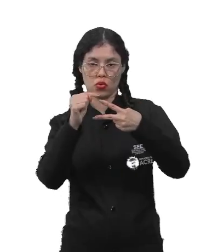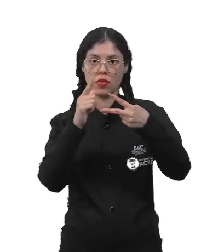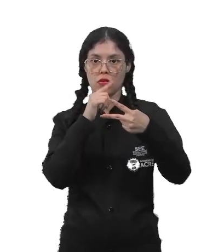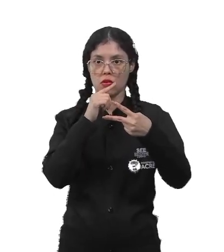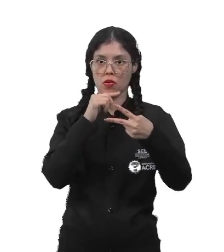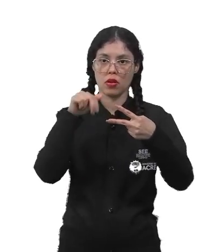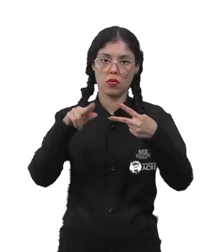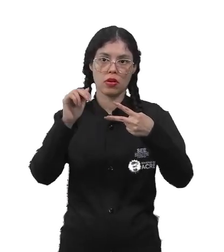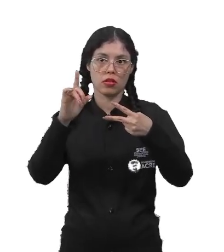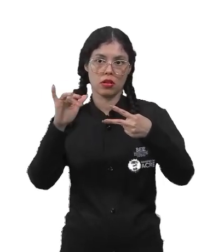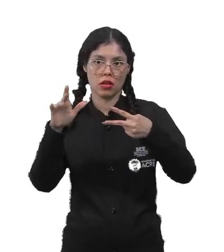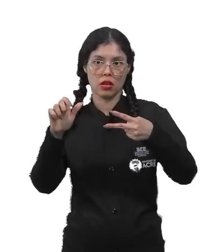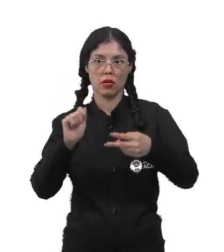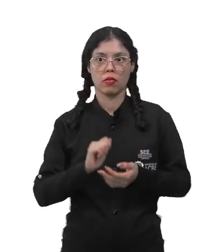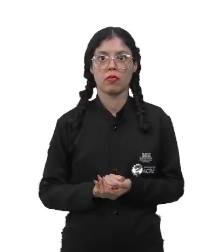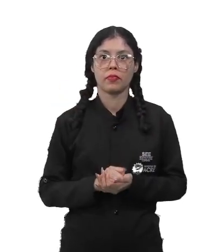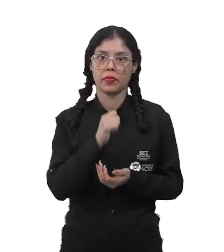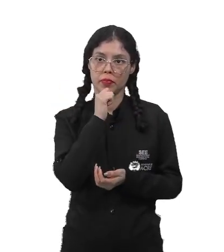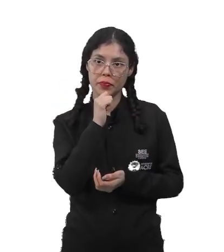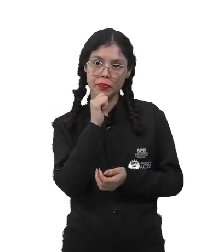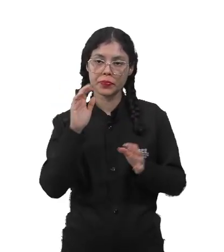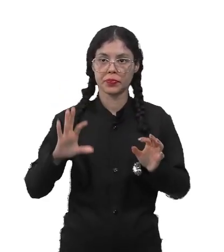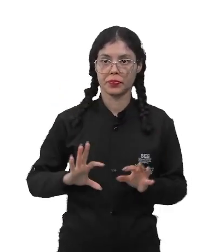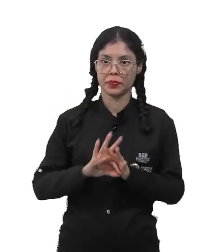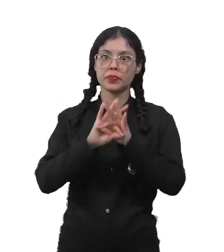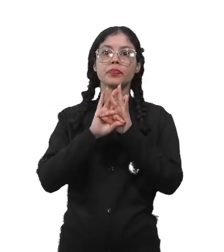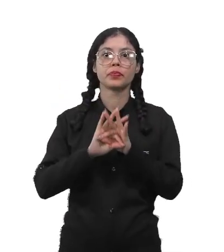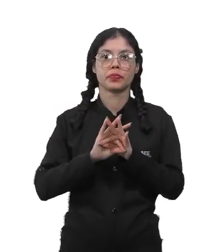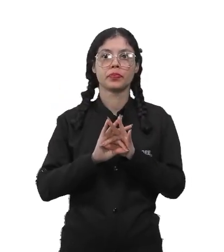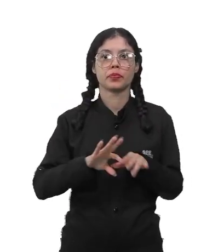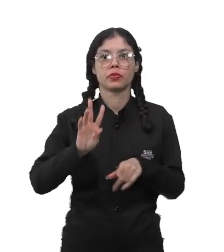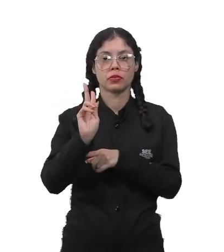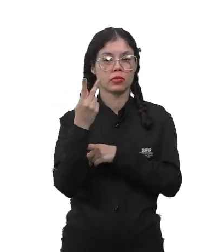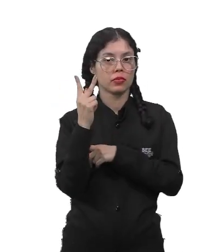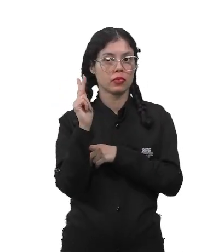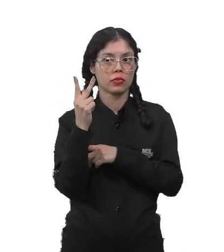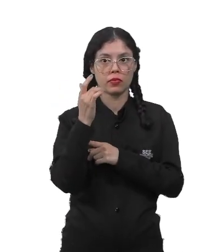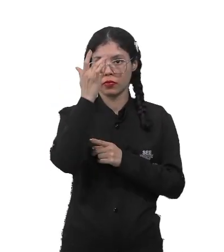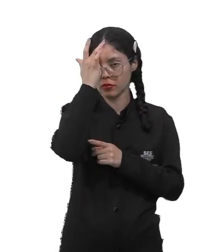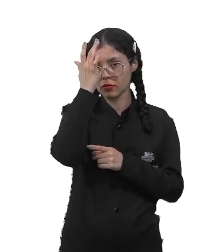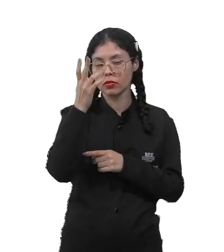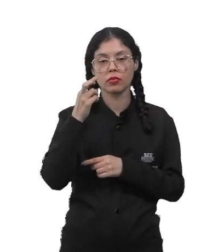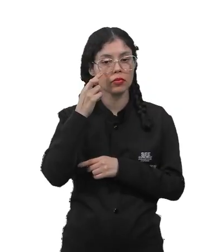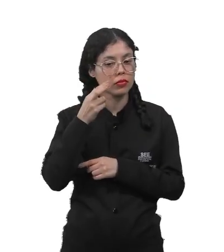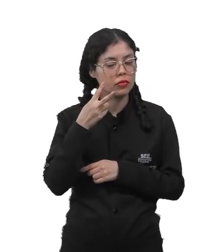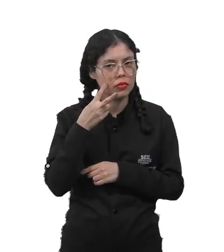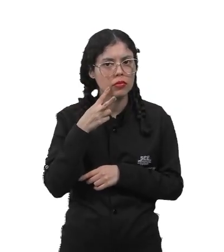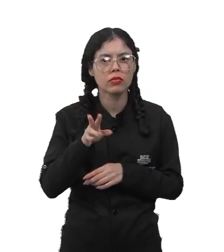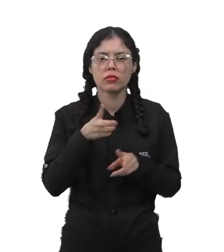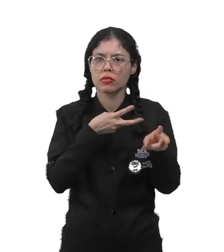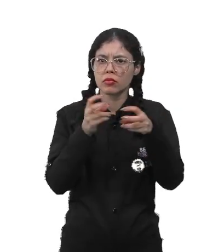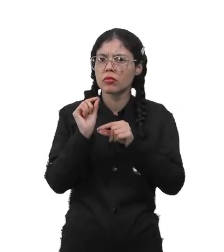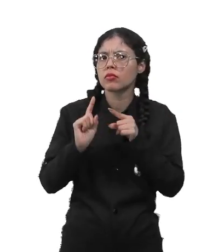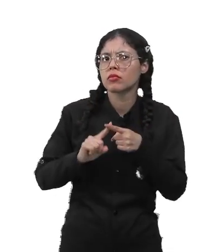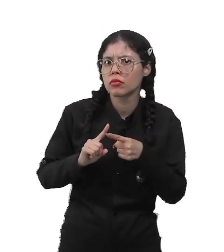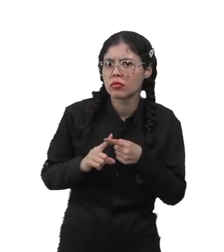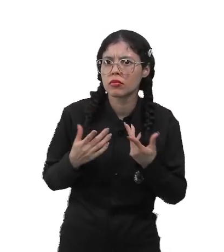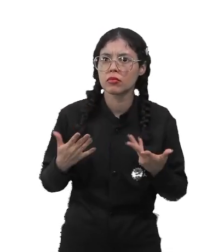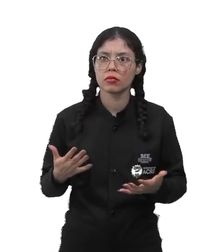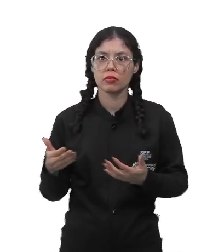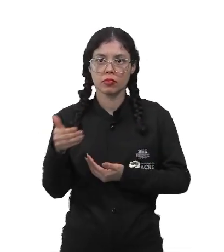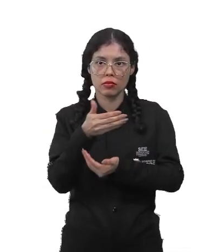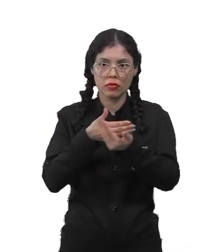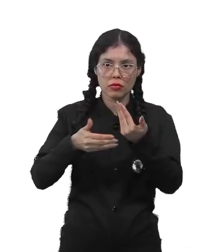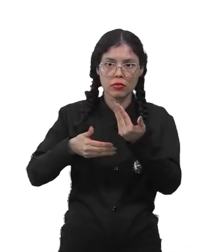água. Ligação de hidrogênio. Ela é uma das mais fáceis de analisar porque ela é a segunda